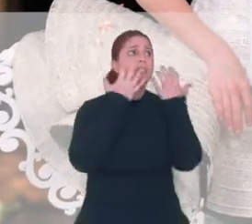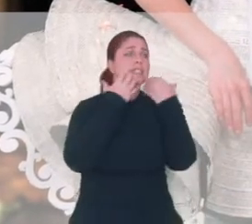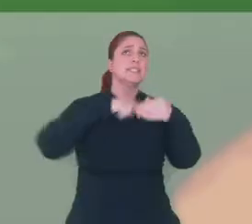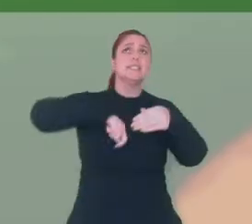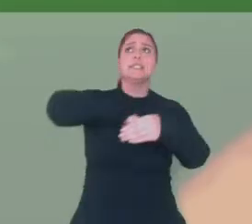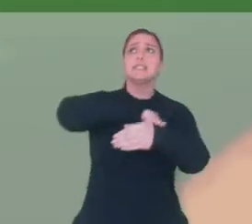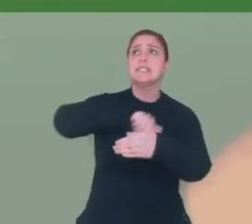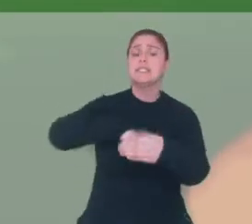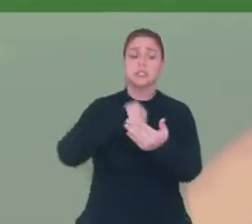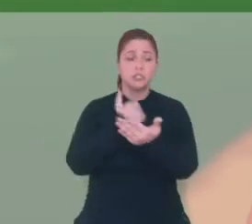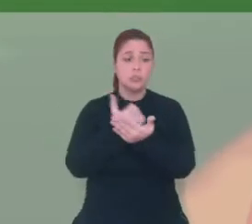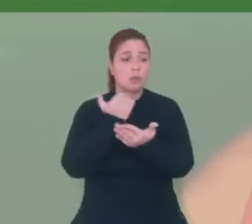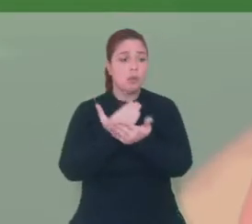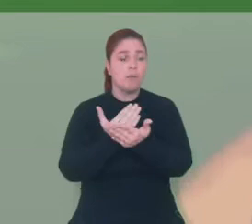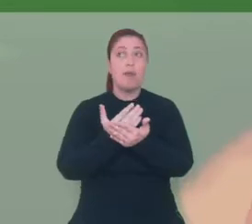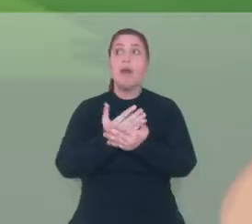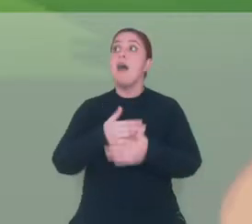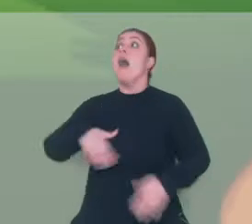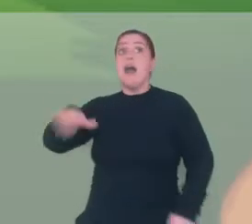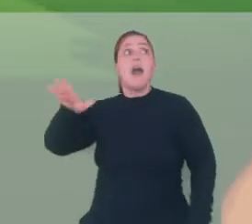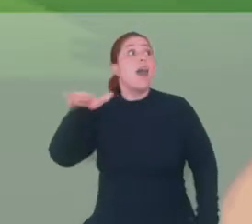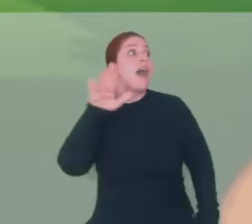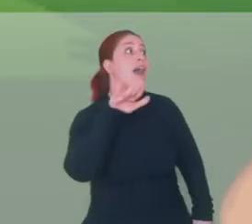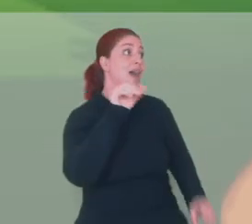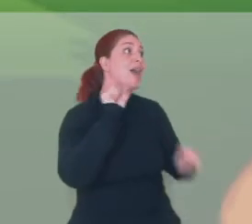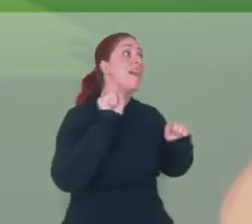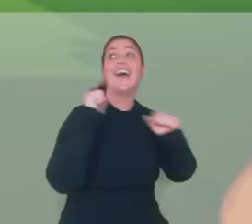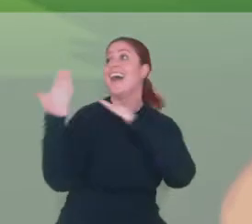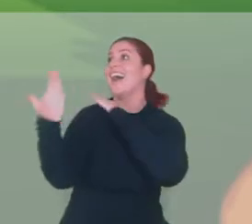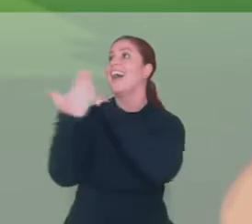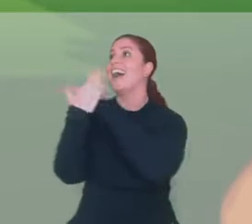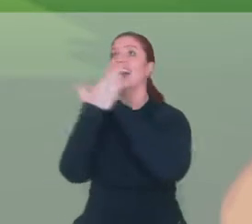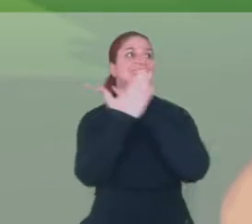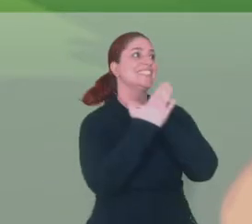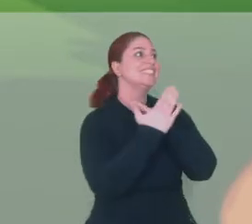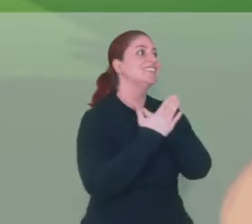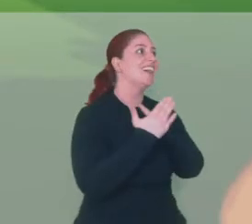cozinhar. Alguém pode ajudar a